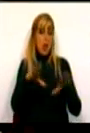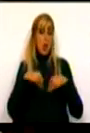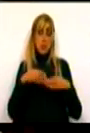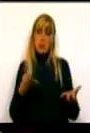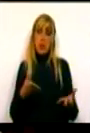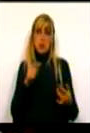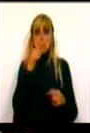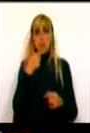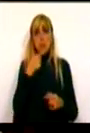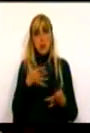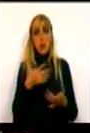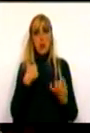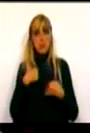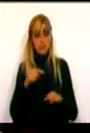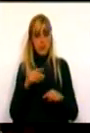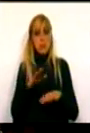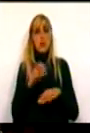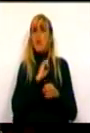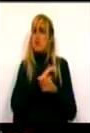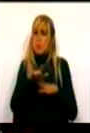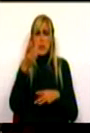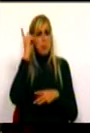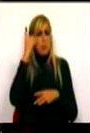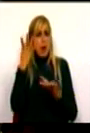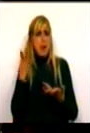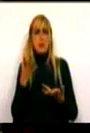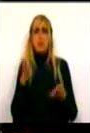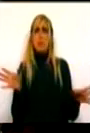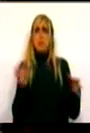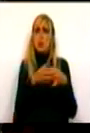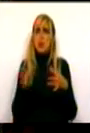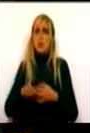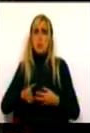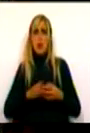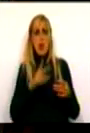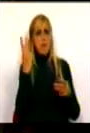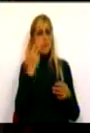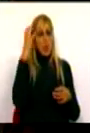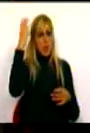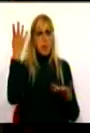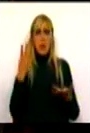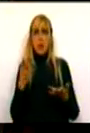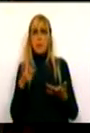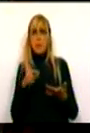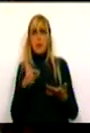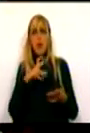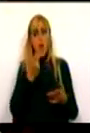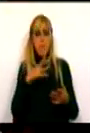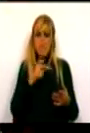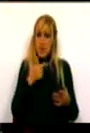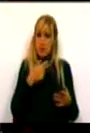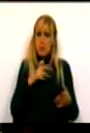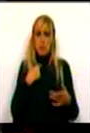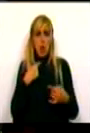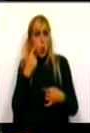se diga de formação a bóia dizendo em equipas para combatê-la é livre e só